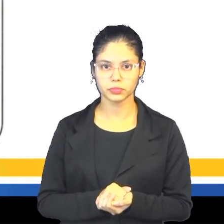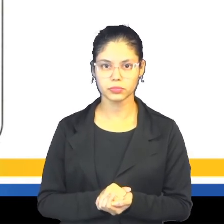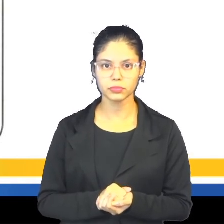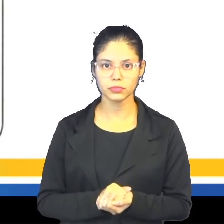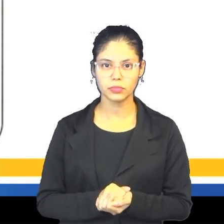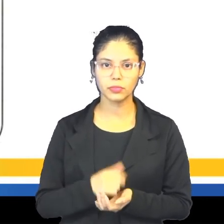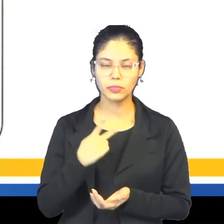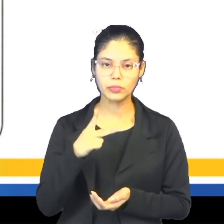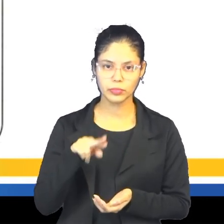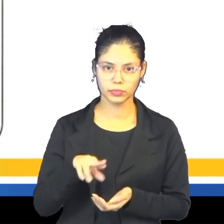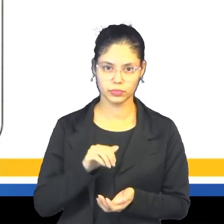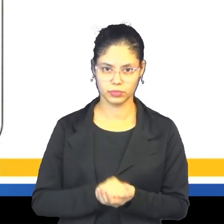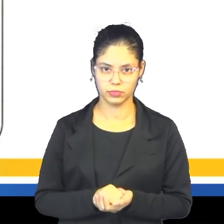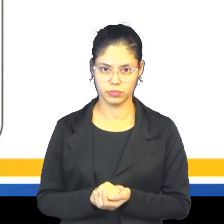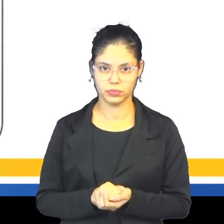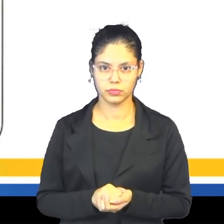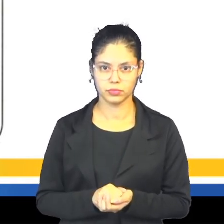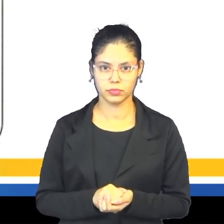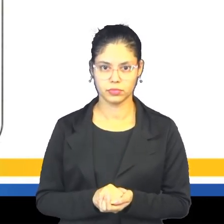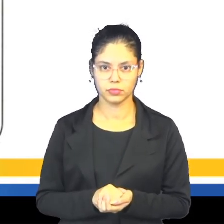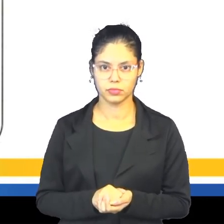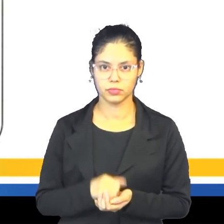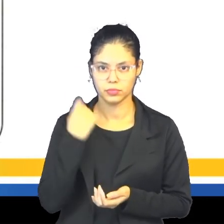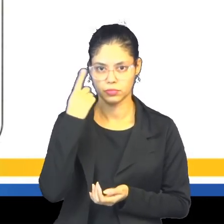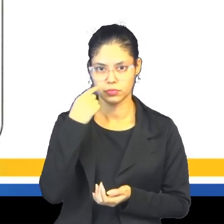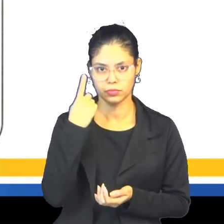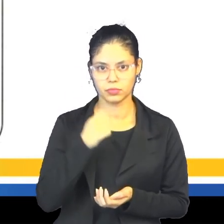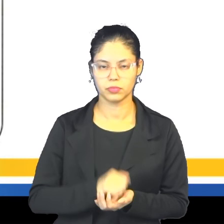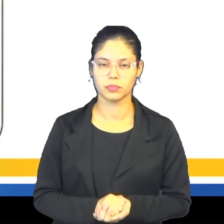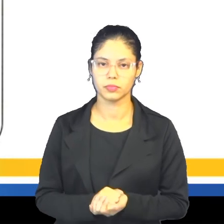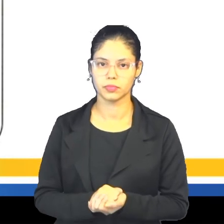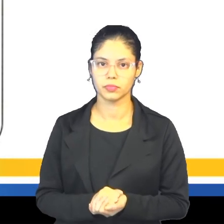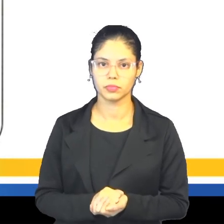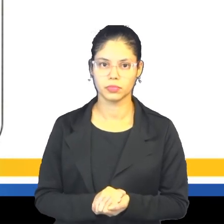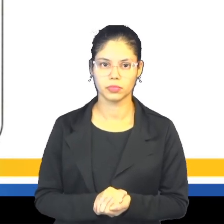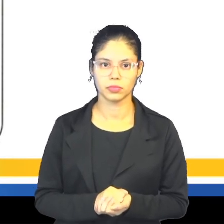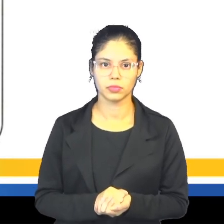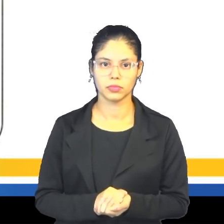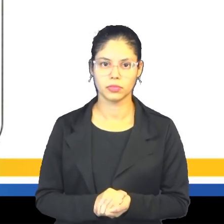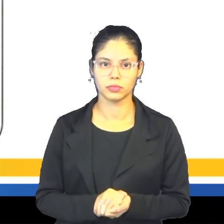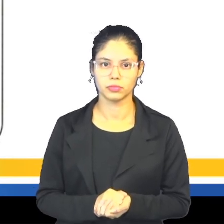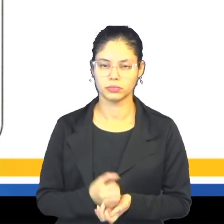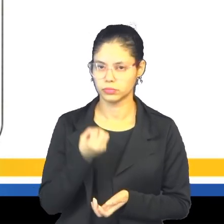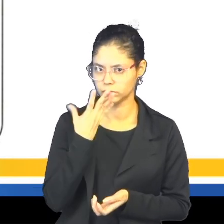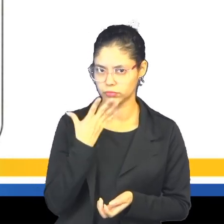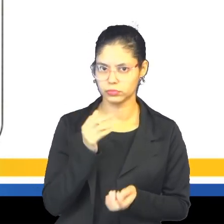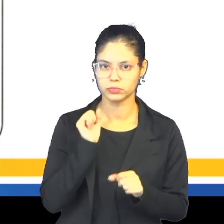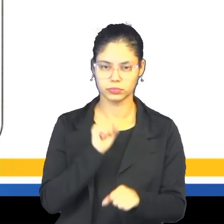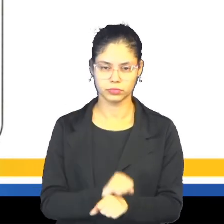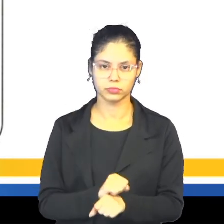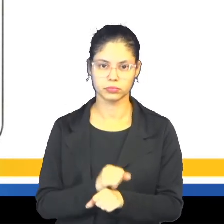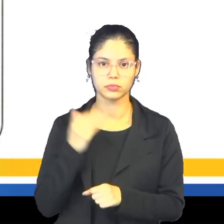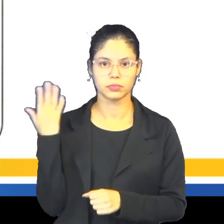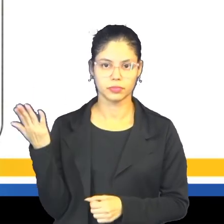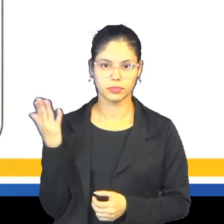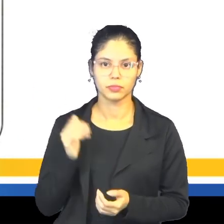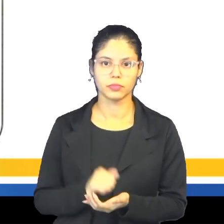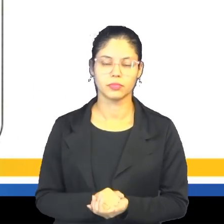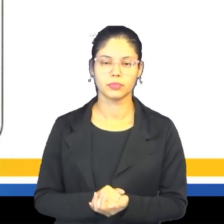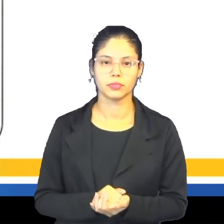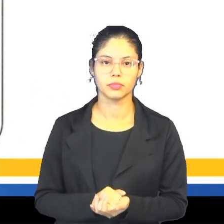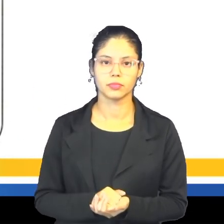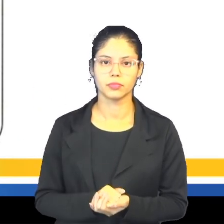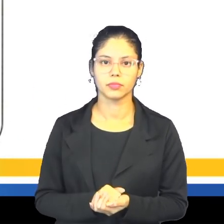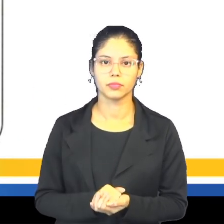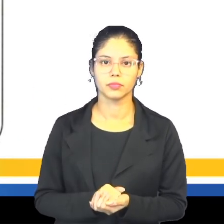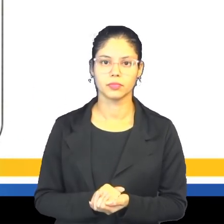os pronomes interrogativos da língua espanhola. Tá? Quem quiser printar ou pausar, né, fique à